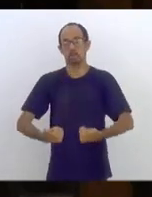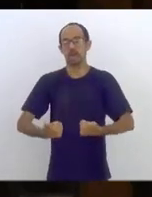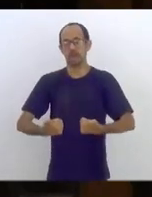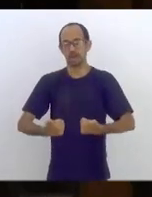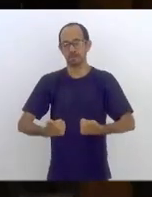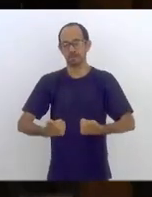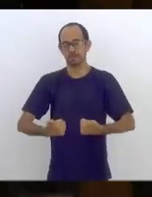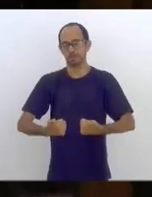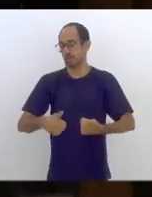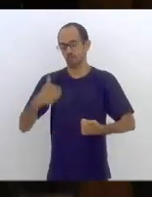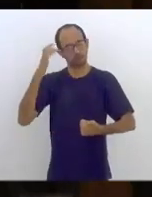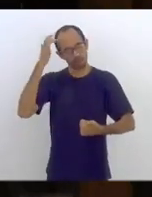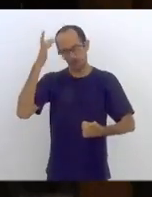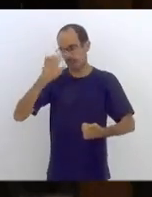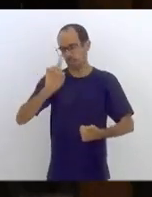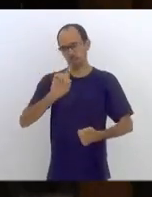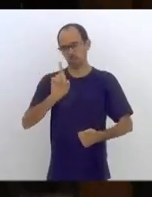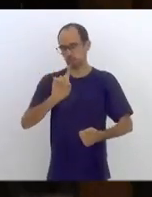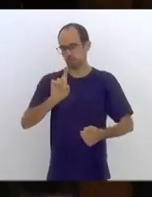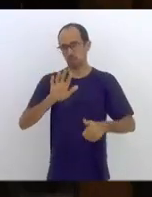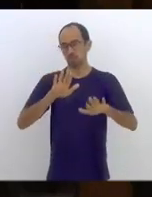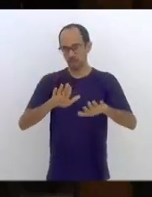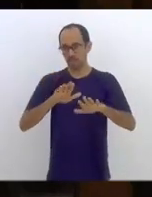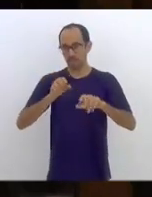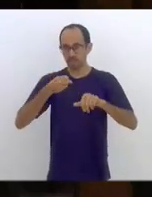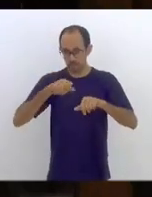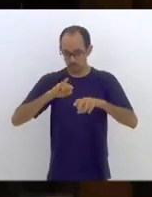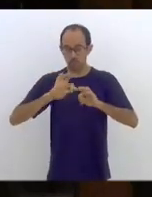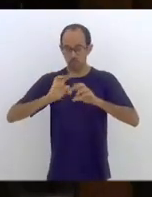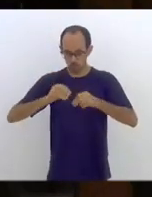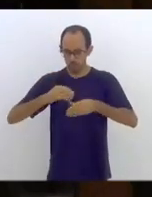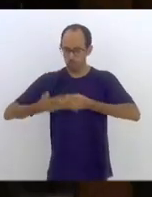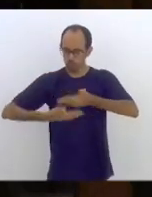não vai ser fácil, mas se todos ajudar,